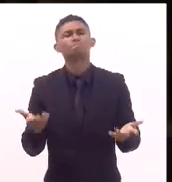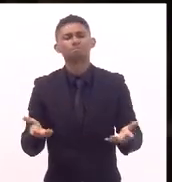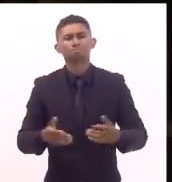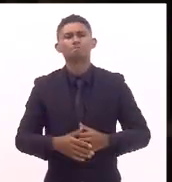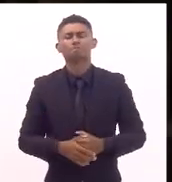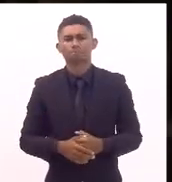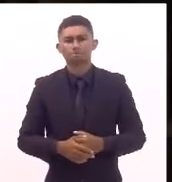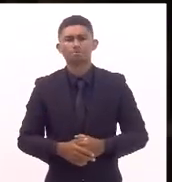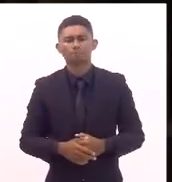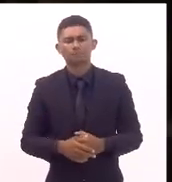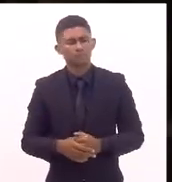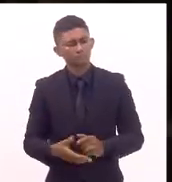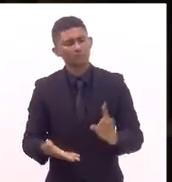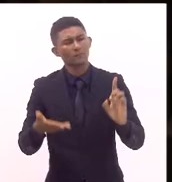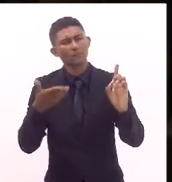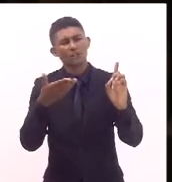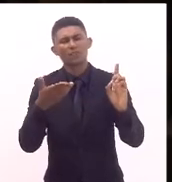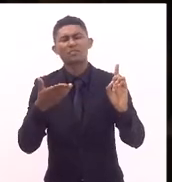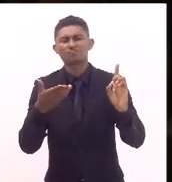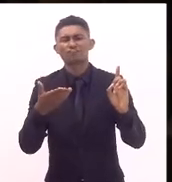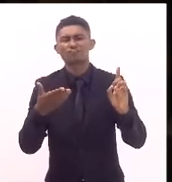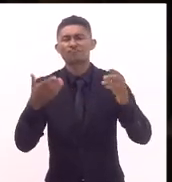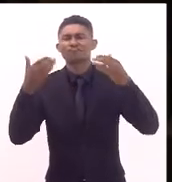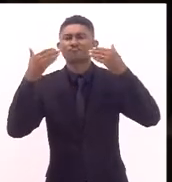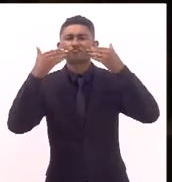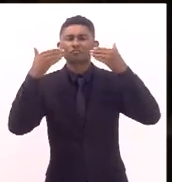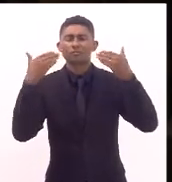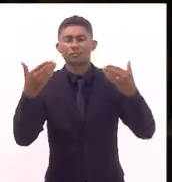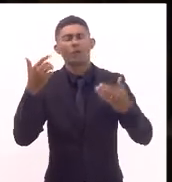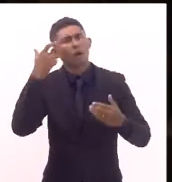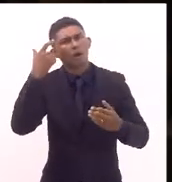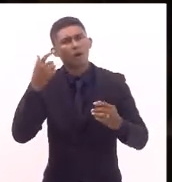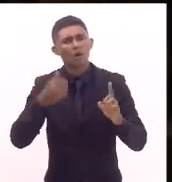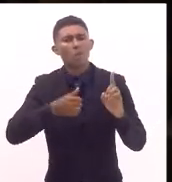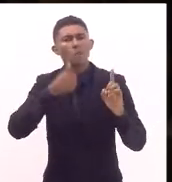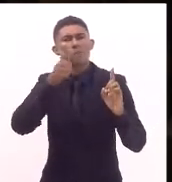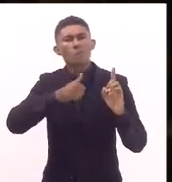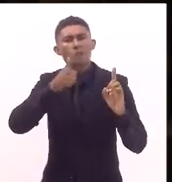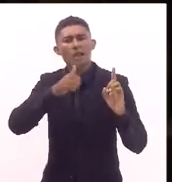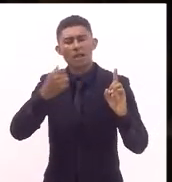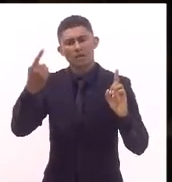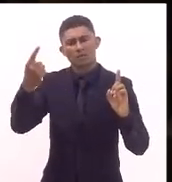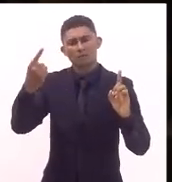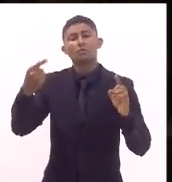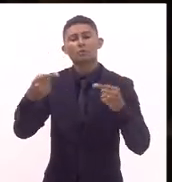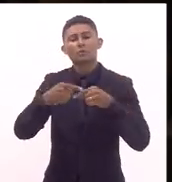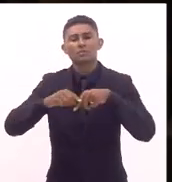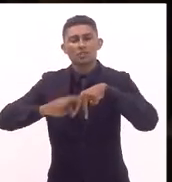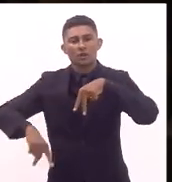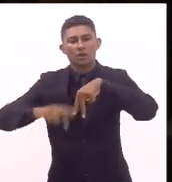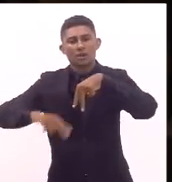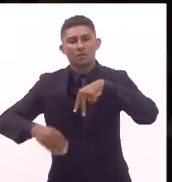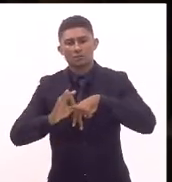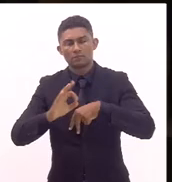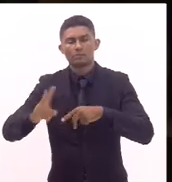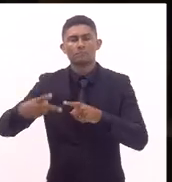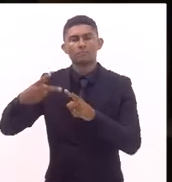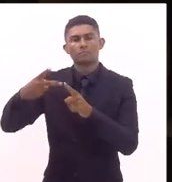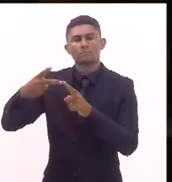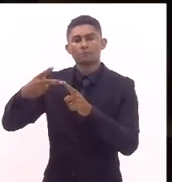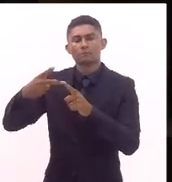isso mostrou Olha bem mulher questão de gênero Oi